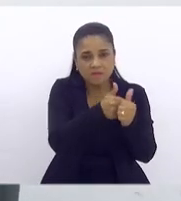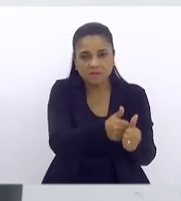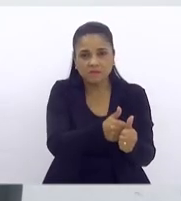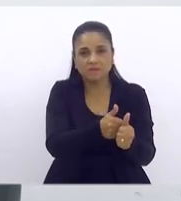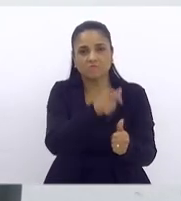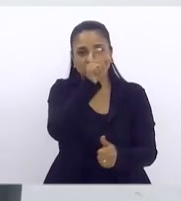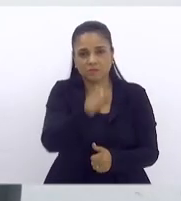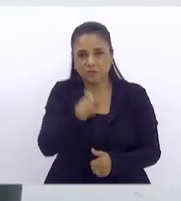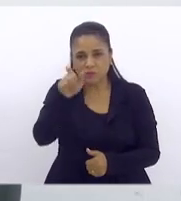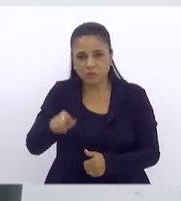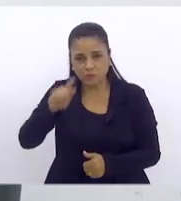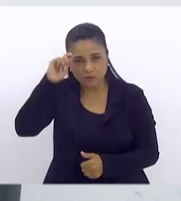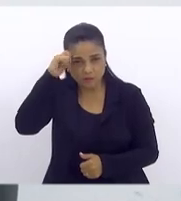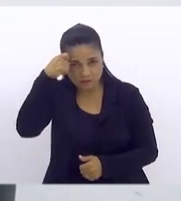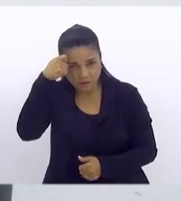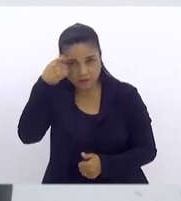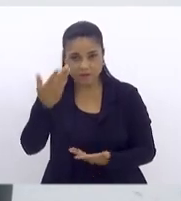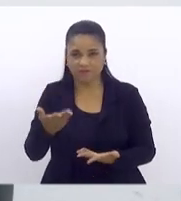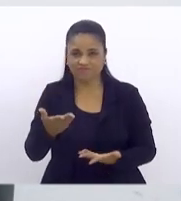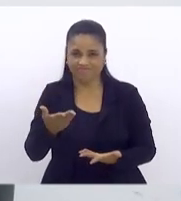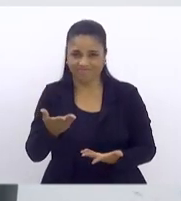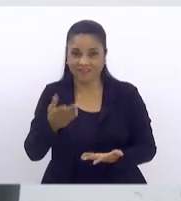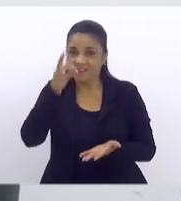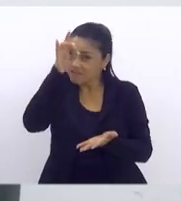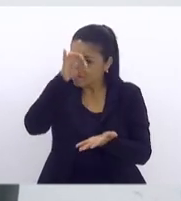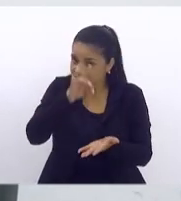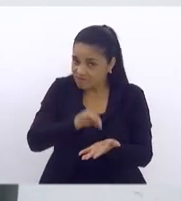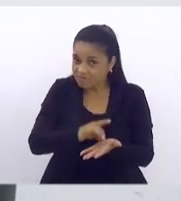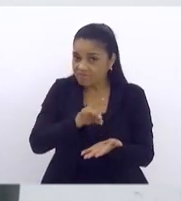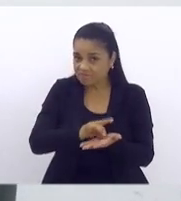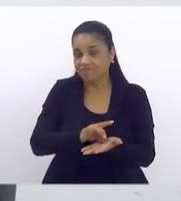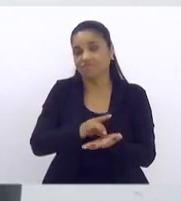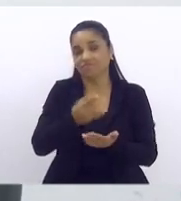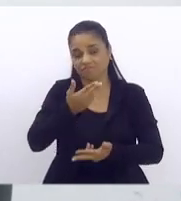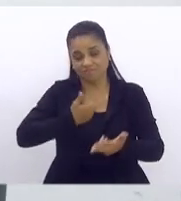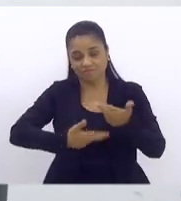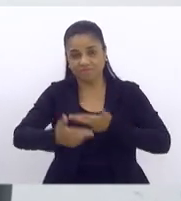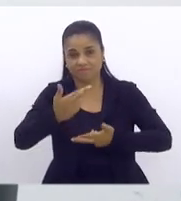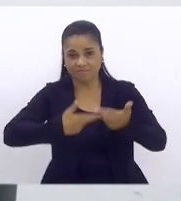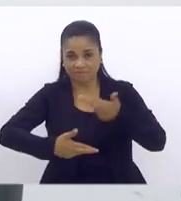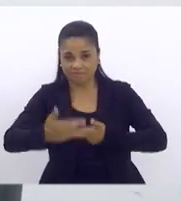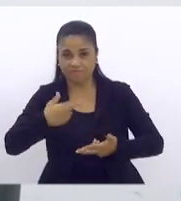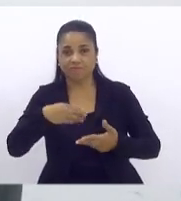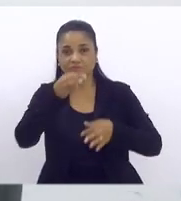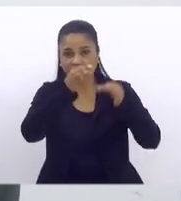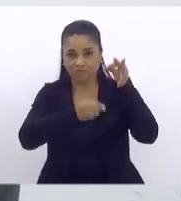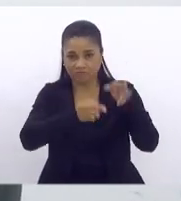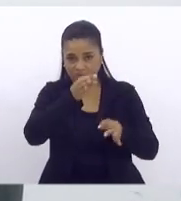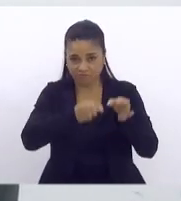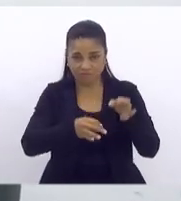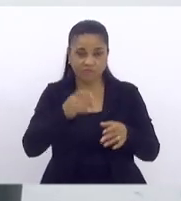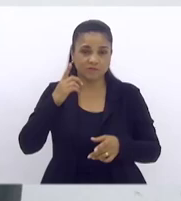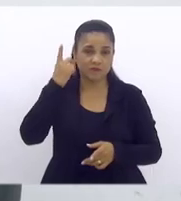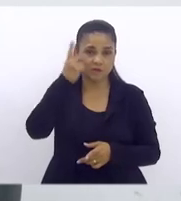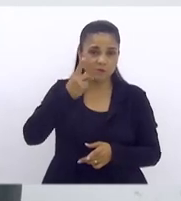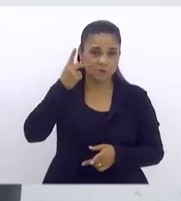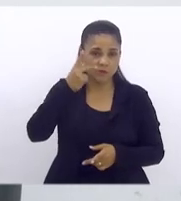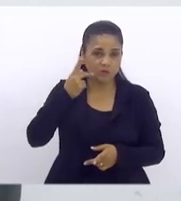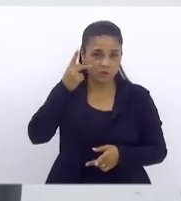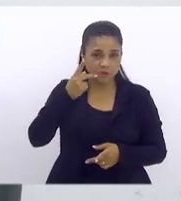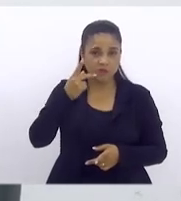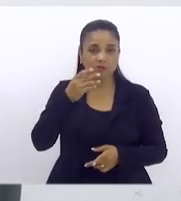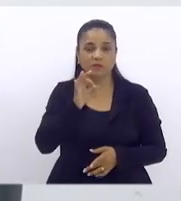negros escravizados. Essa é a realidade das relações políticas, jurídicas, né, e